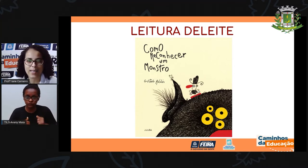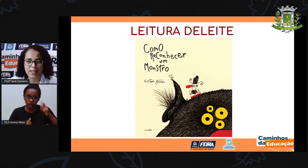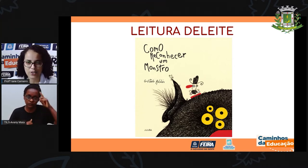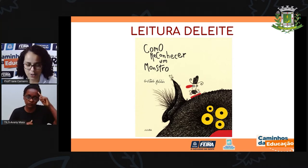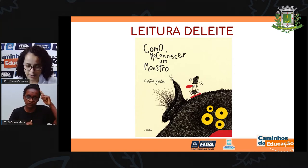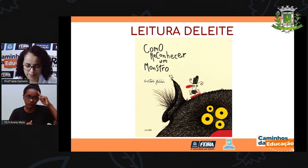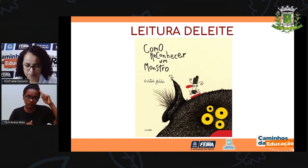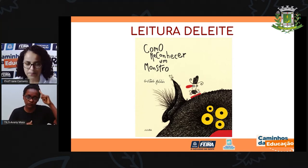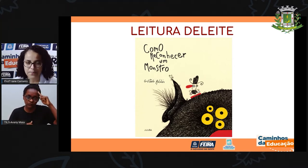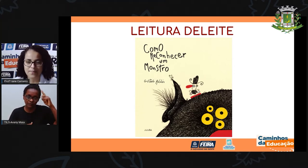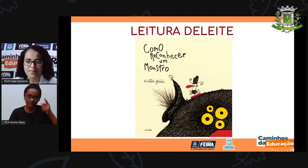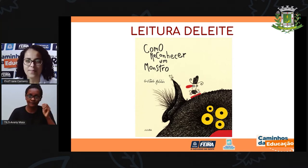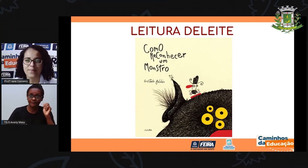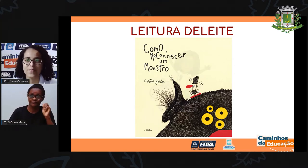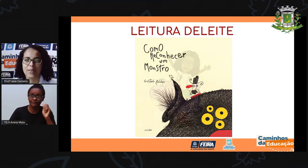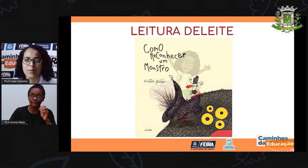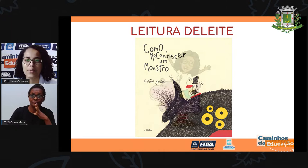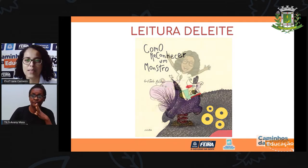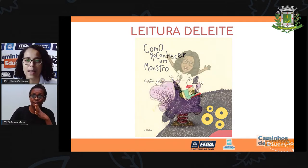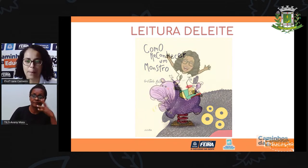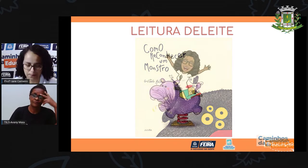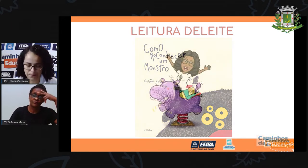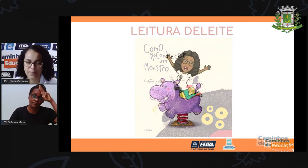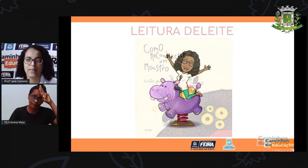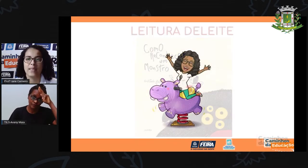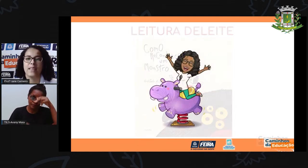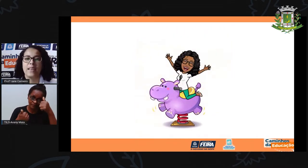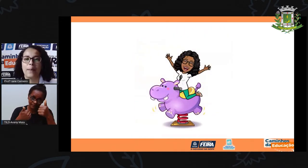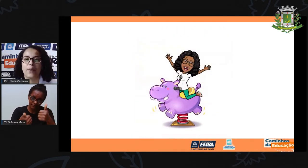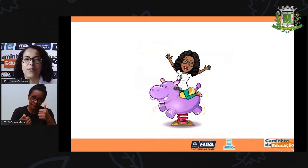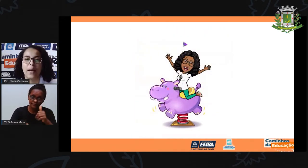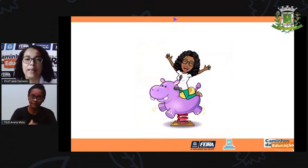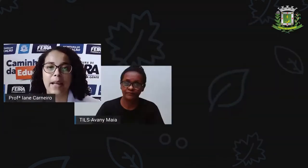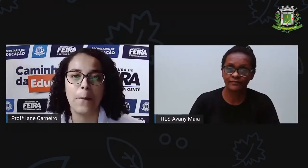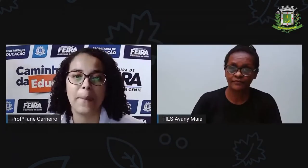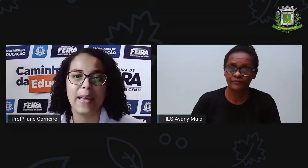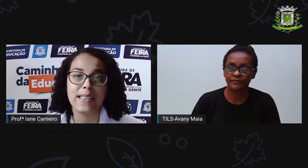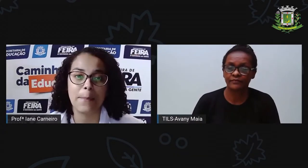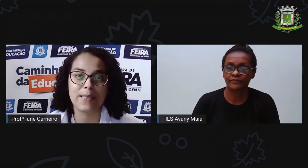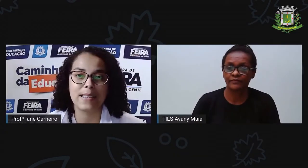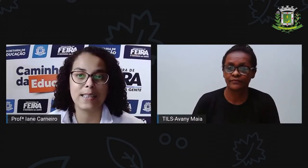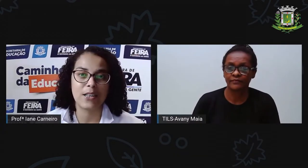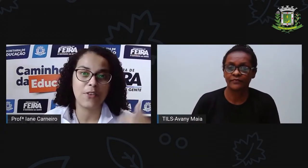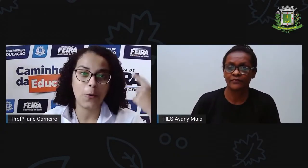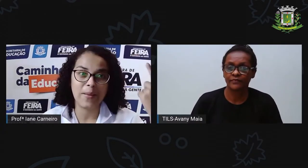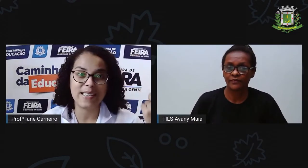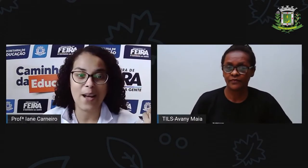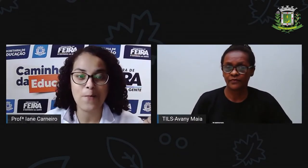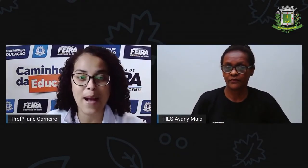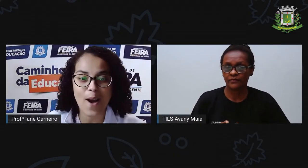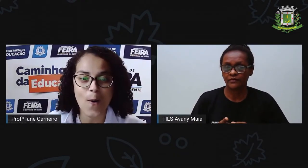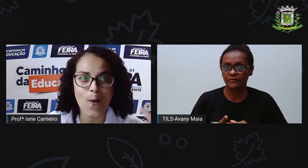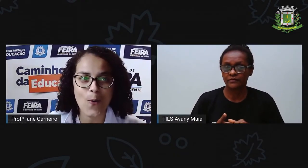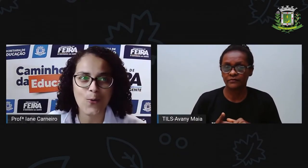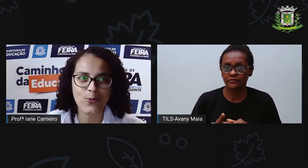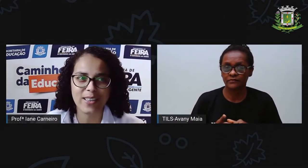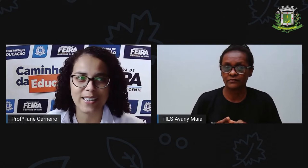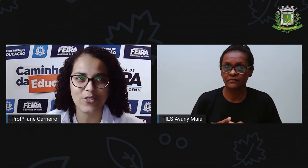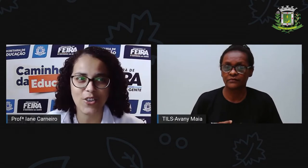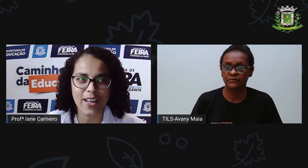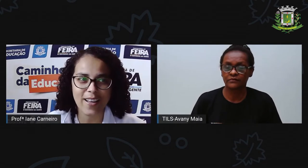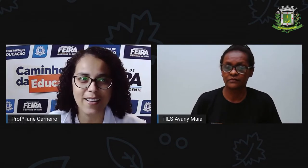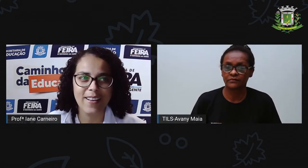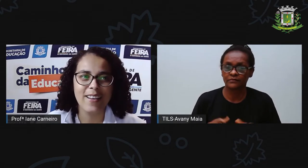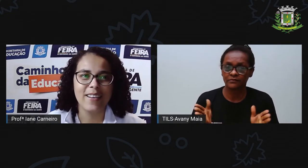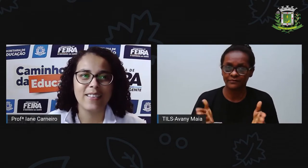conhecer essa história? Vamos lá. Então, vai interromper essa apresentação e vai começar uma outra,